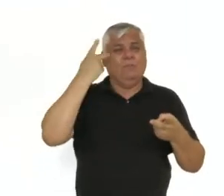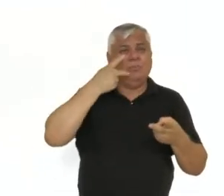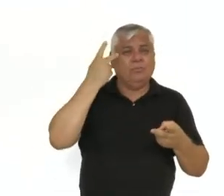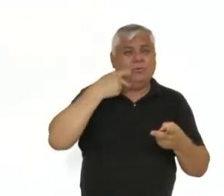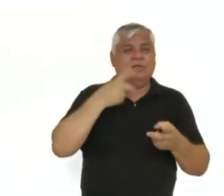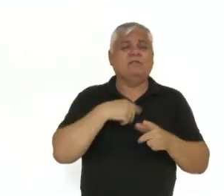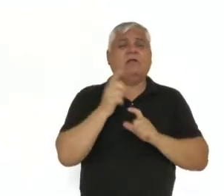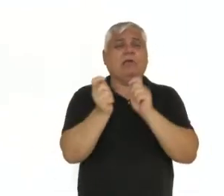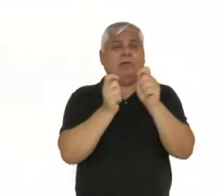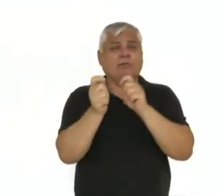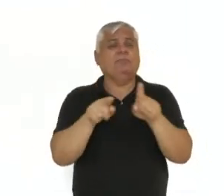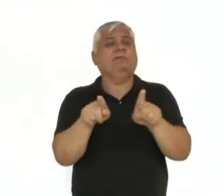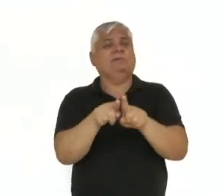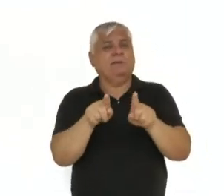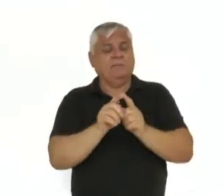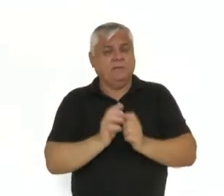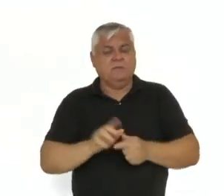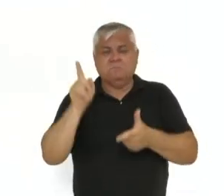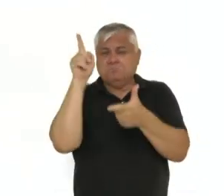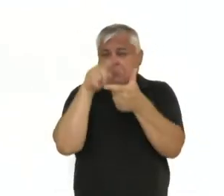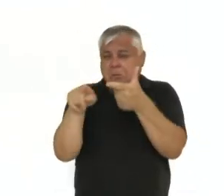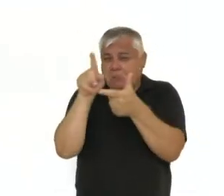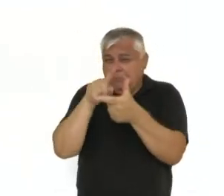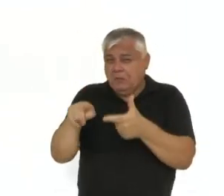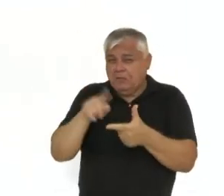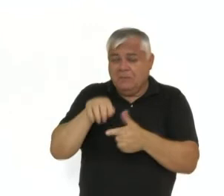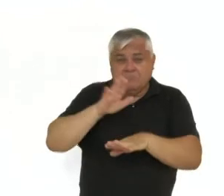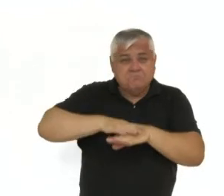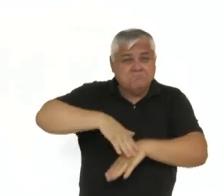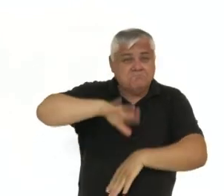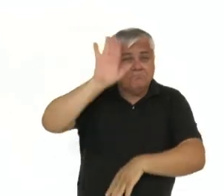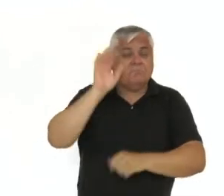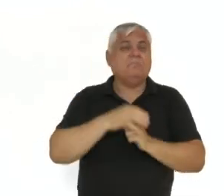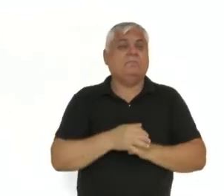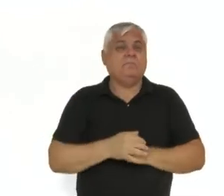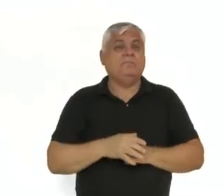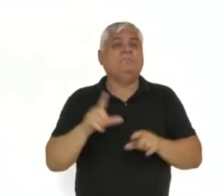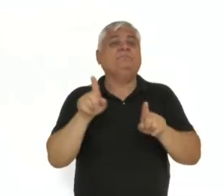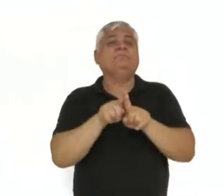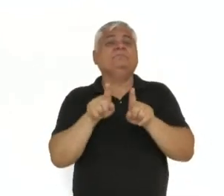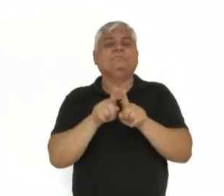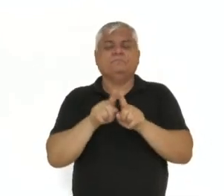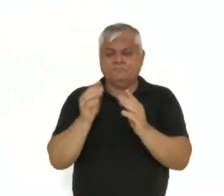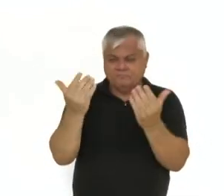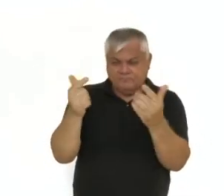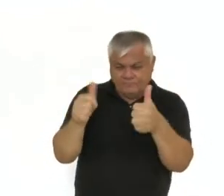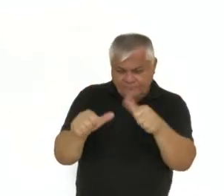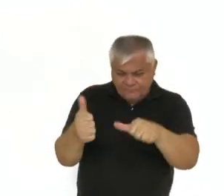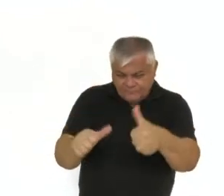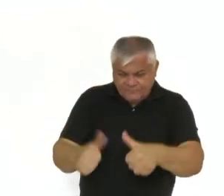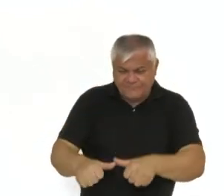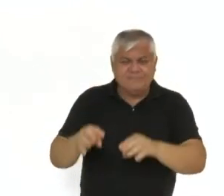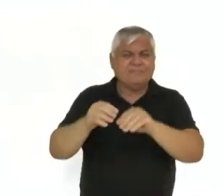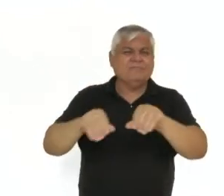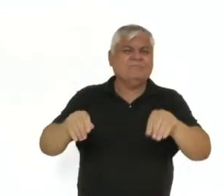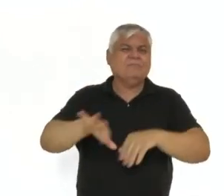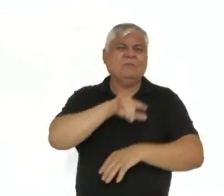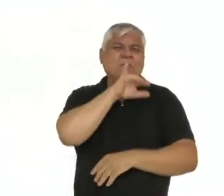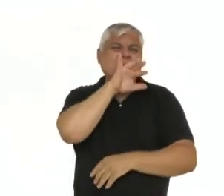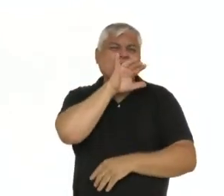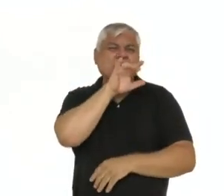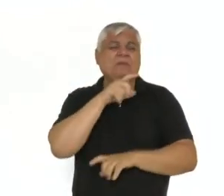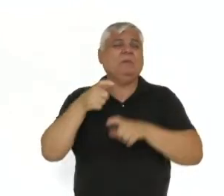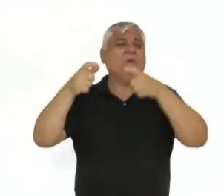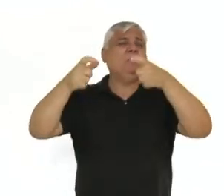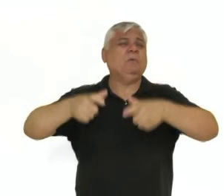pelos constantes conflitos, além de uma fragilidade na análise da fertilidade do solo, uma localização também